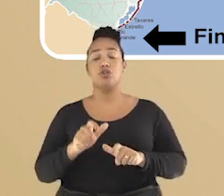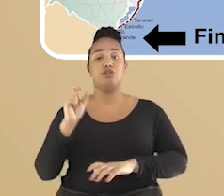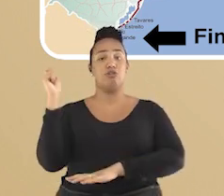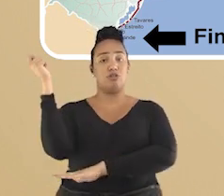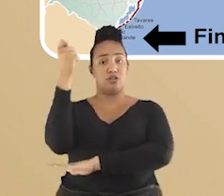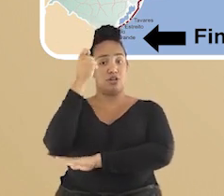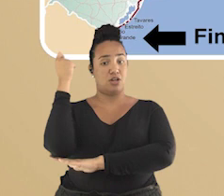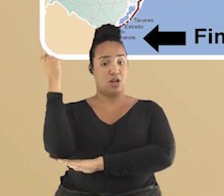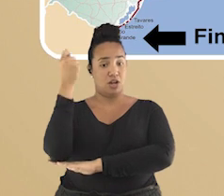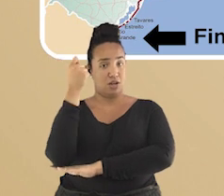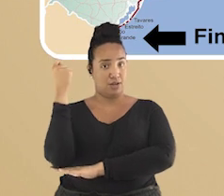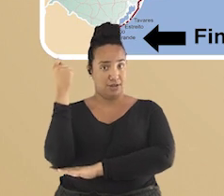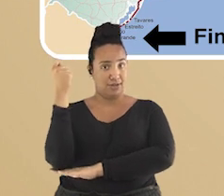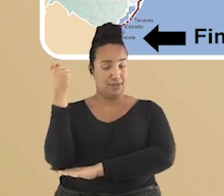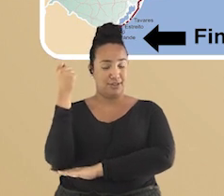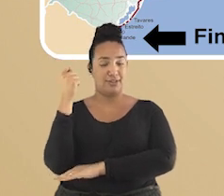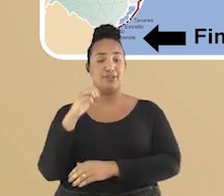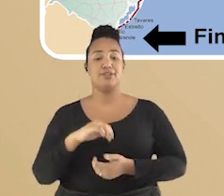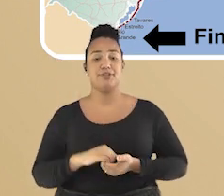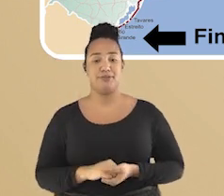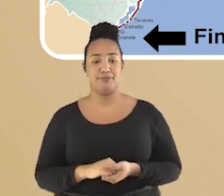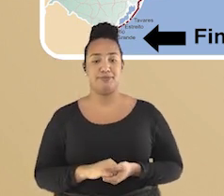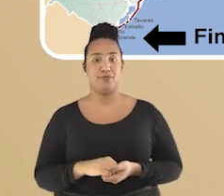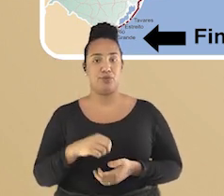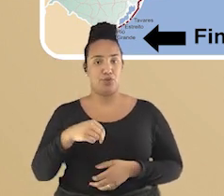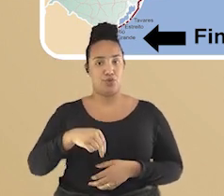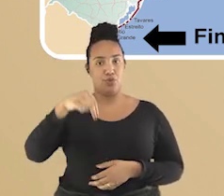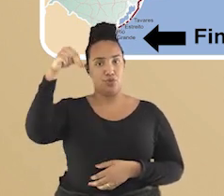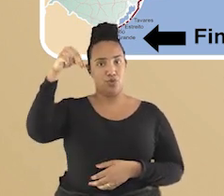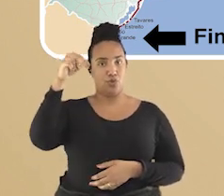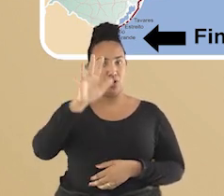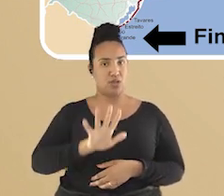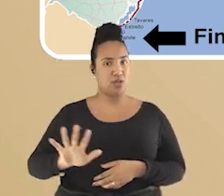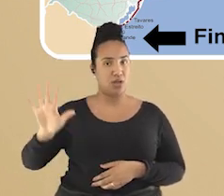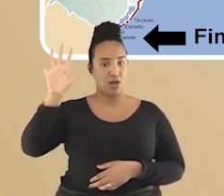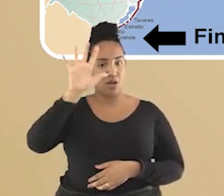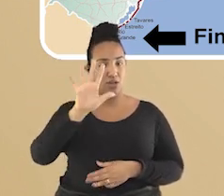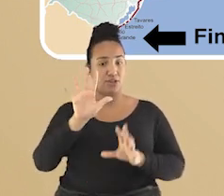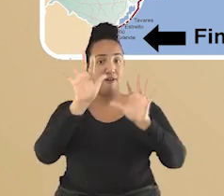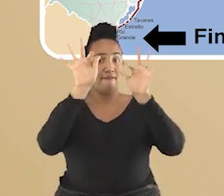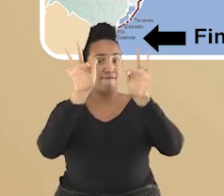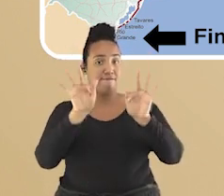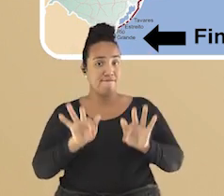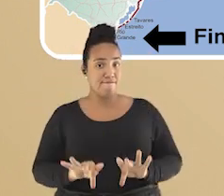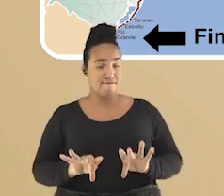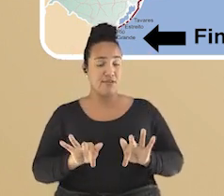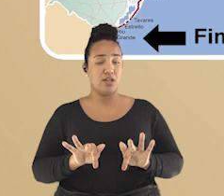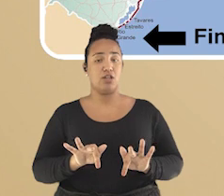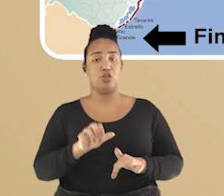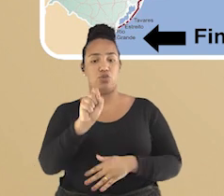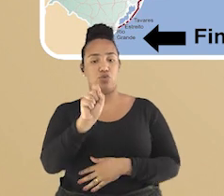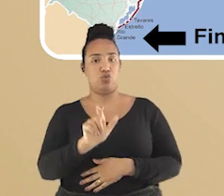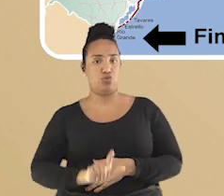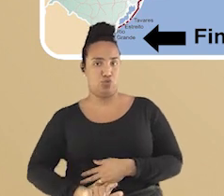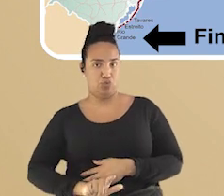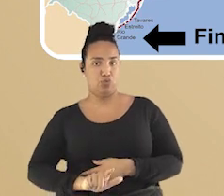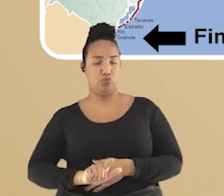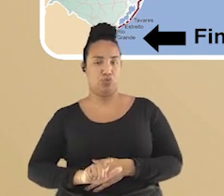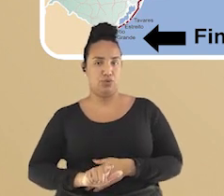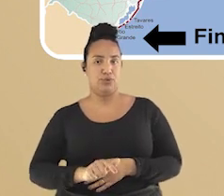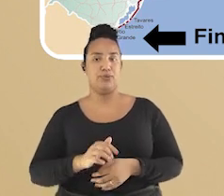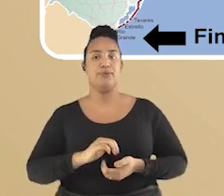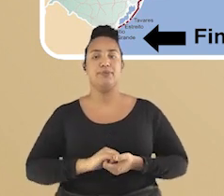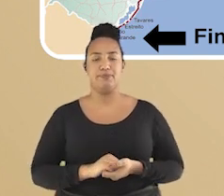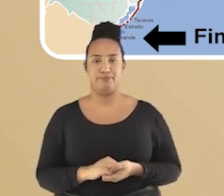do Norte, na região nordeste do Brasil, e termina lá no Rio Grande do Sul, no extremo sul